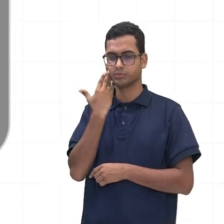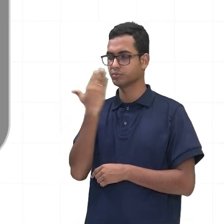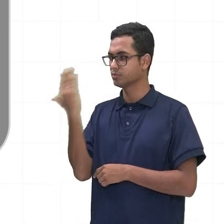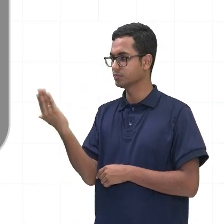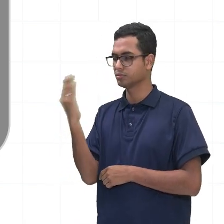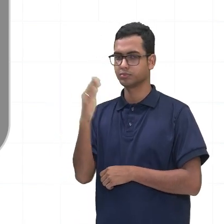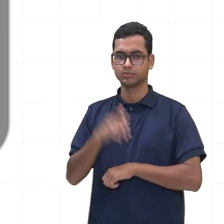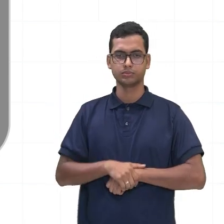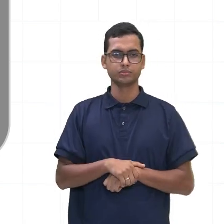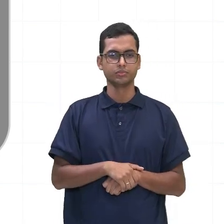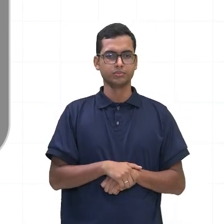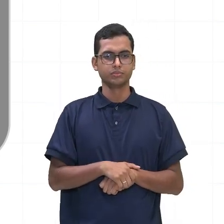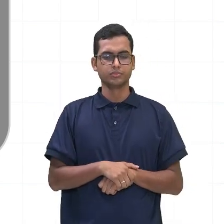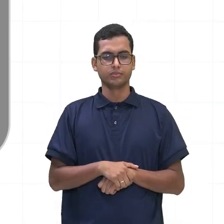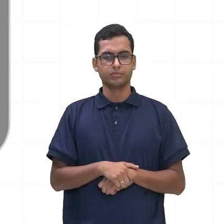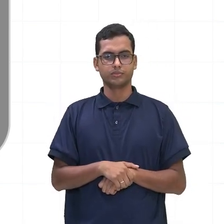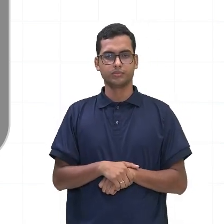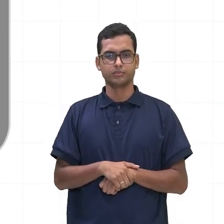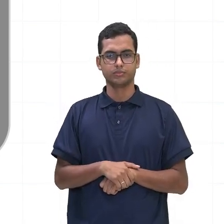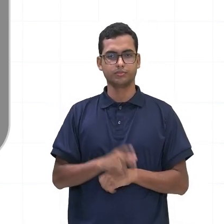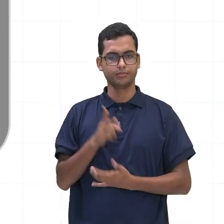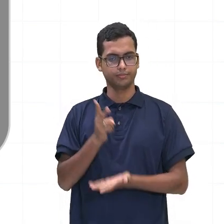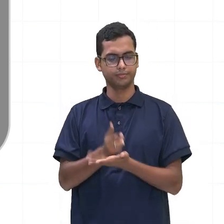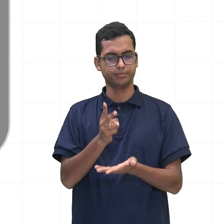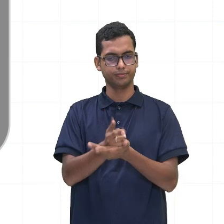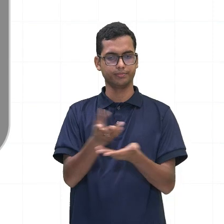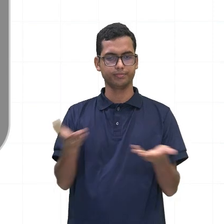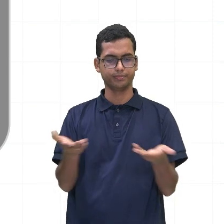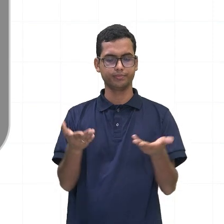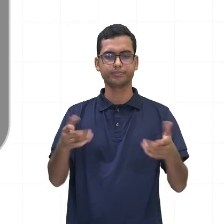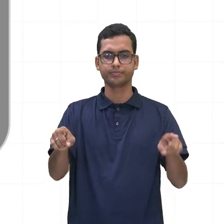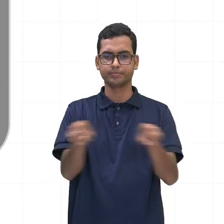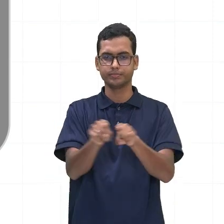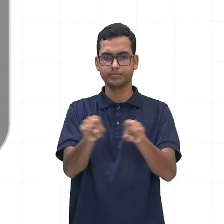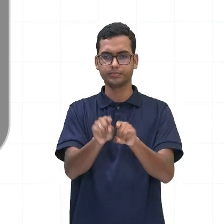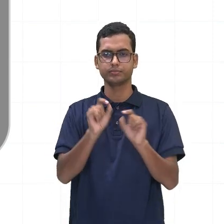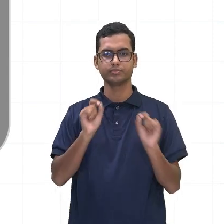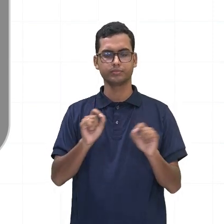rugoso. Para darmos continuidade aí, nós temos